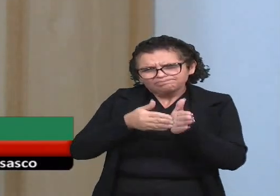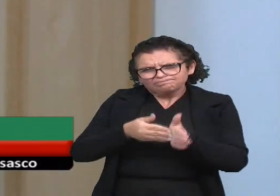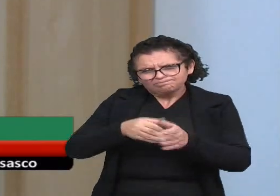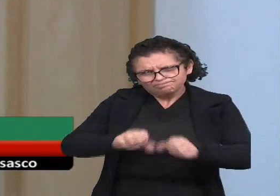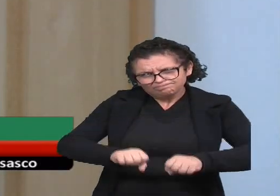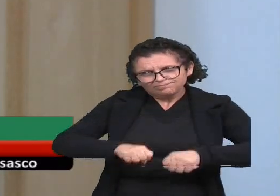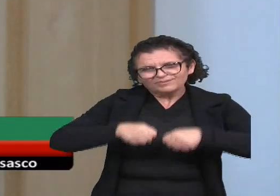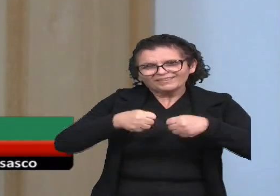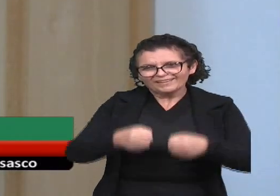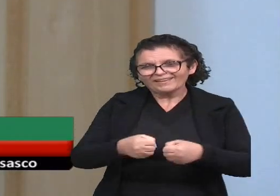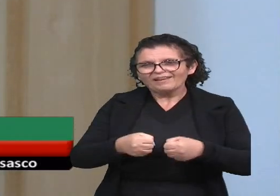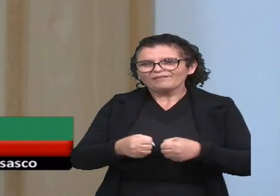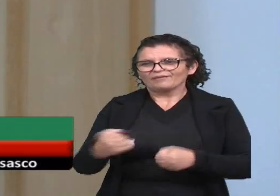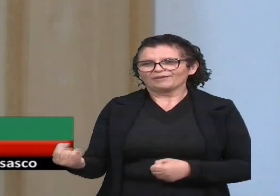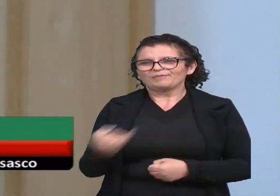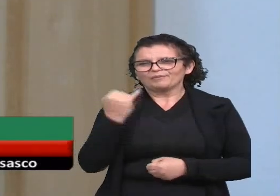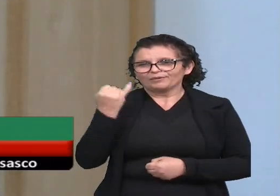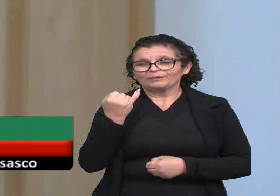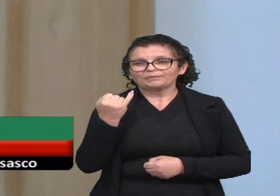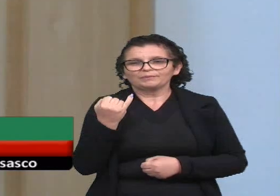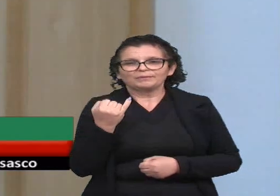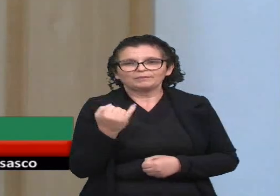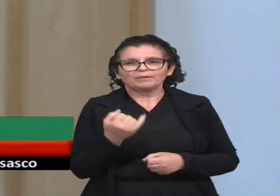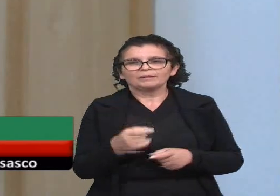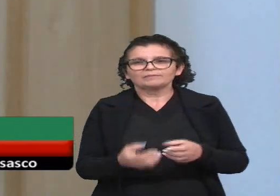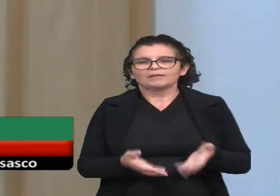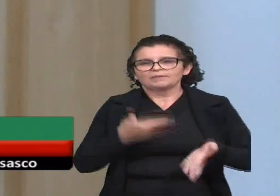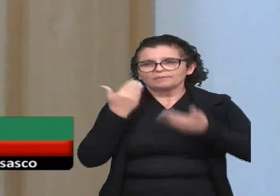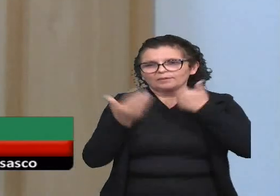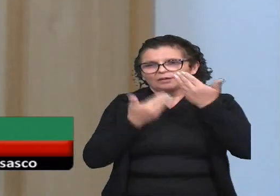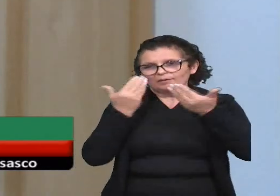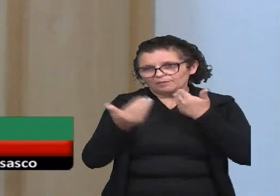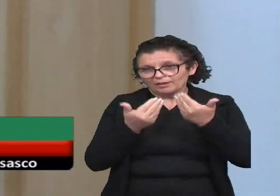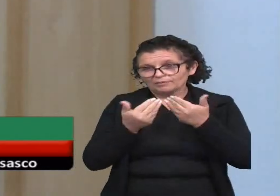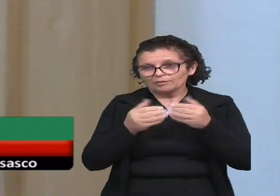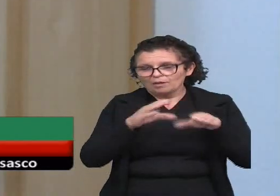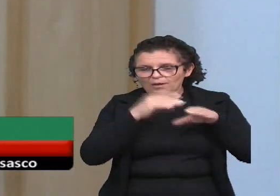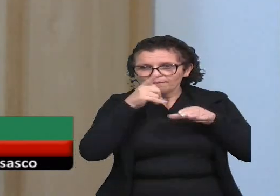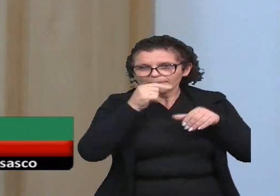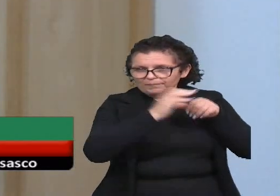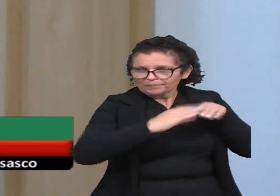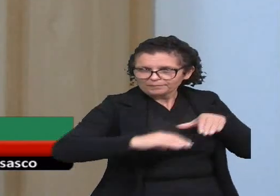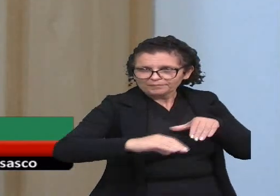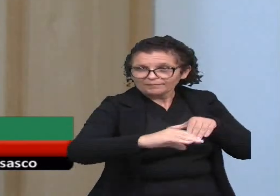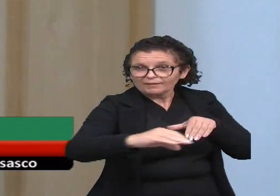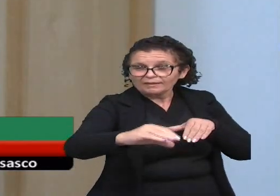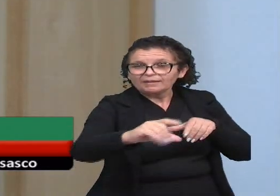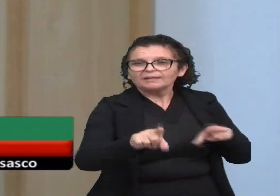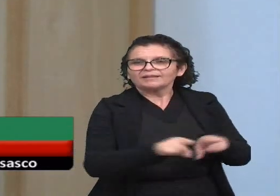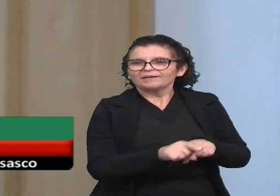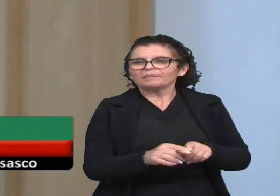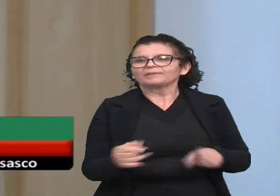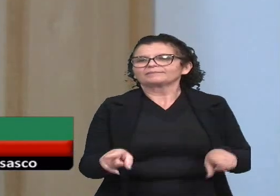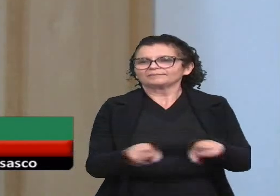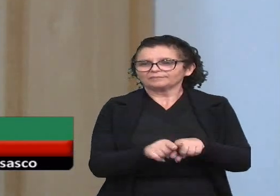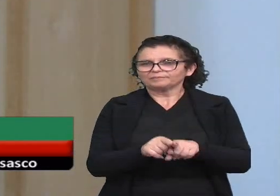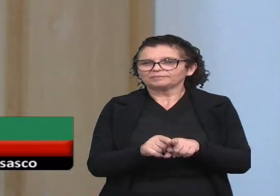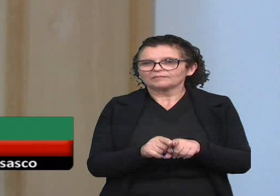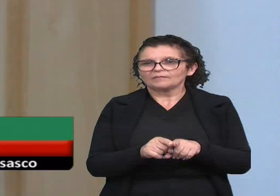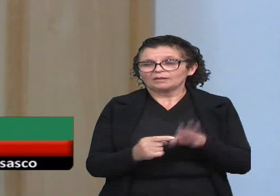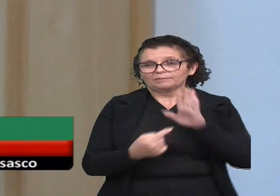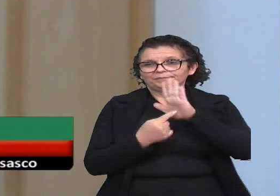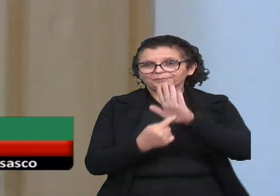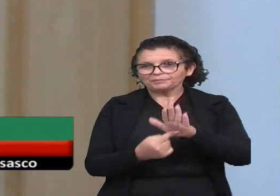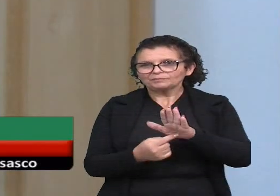sem dúvida, foram essenciais para o desenvolvimento e aprimoramento do saneamento básico na região. E, além disso, nós